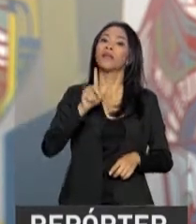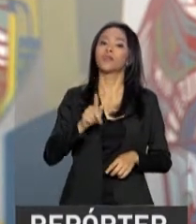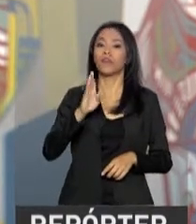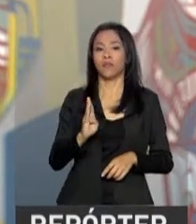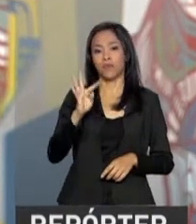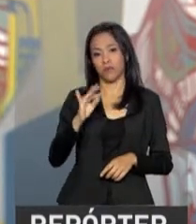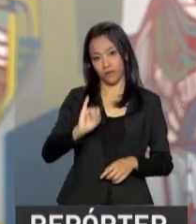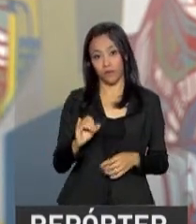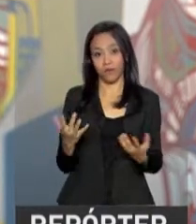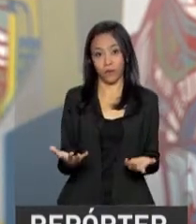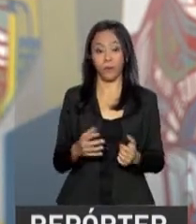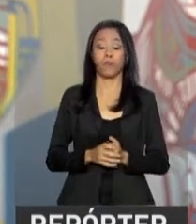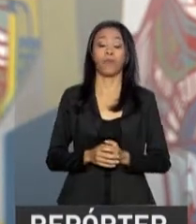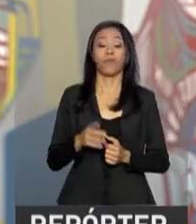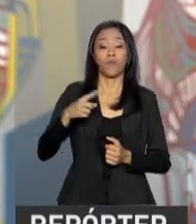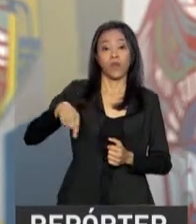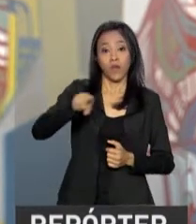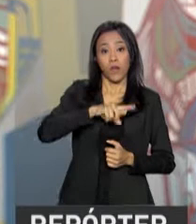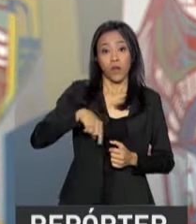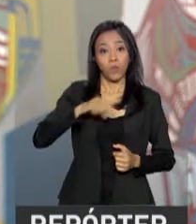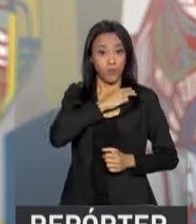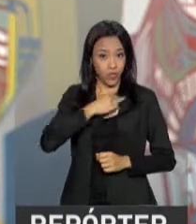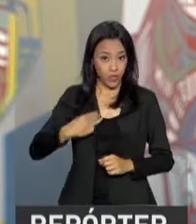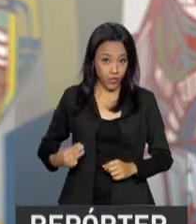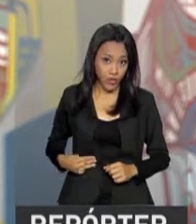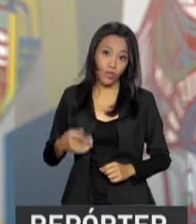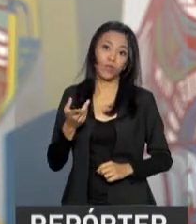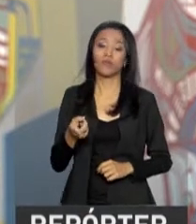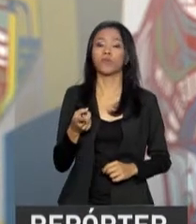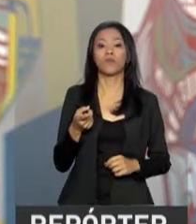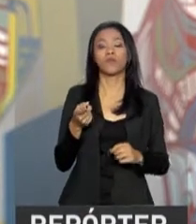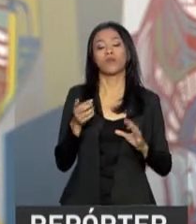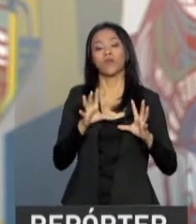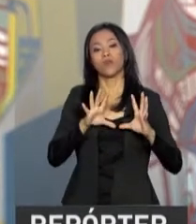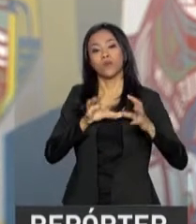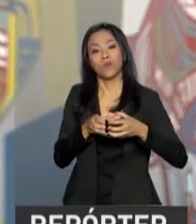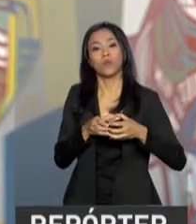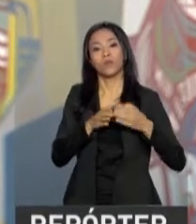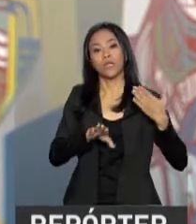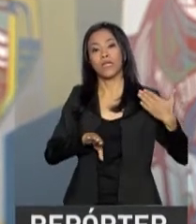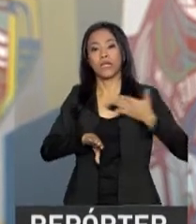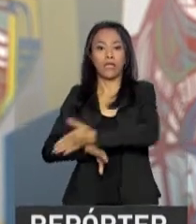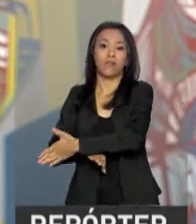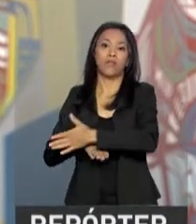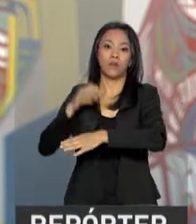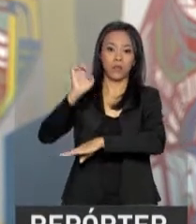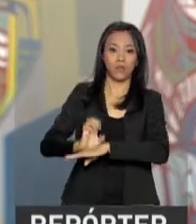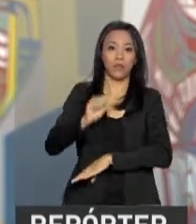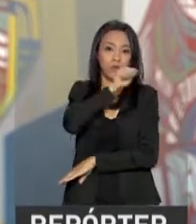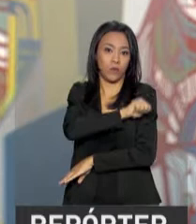ministro gustavo rocha e membros do observatório de intervenção é criado pelo ministério